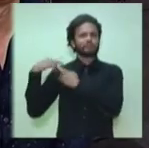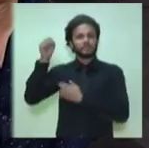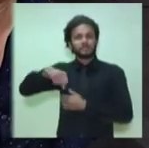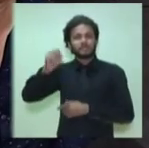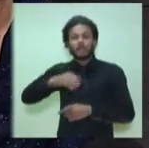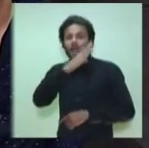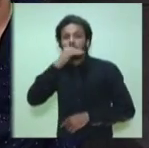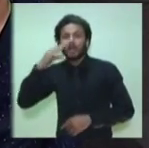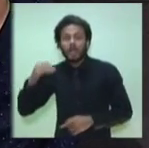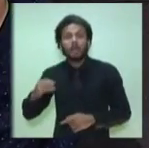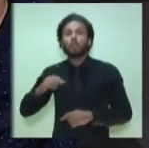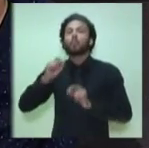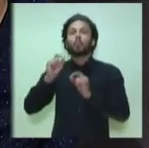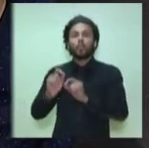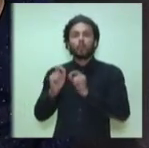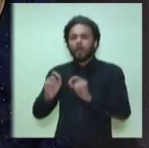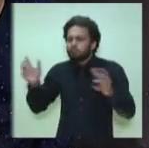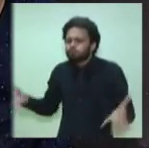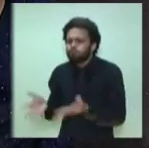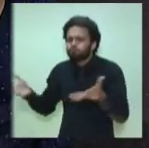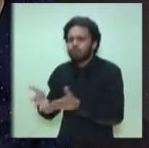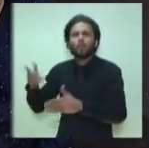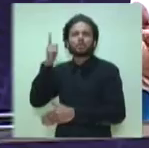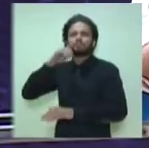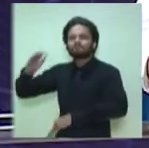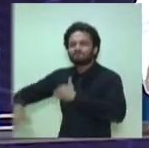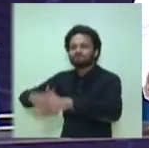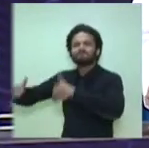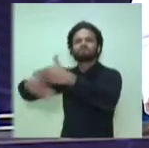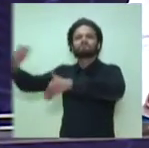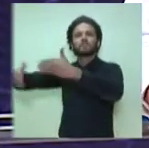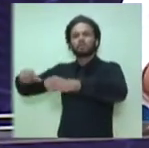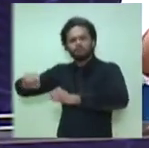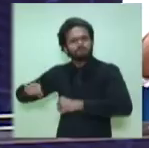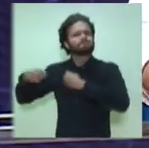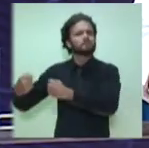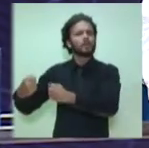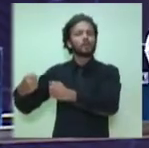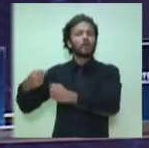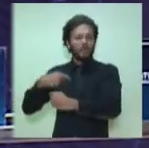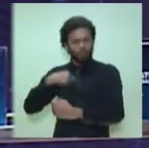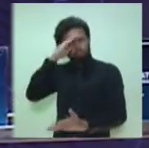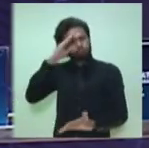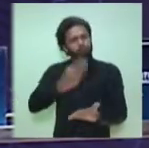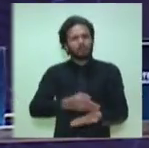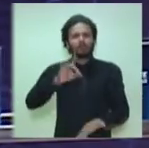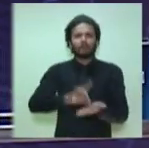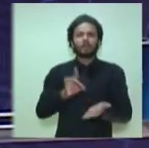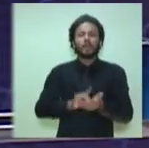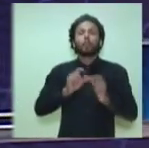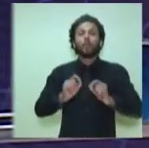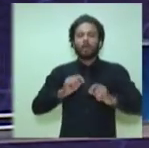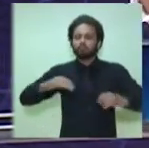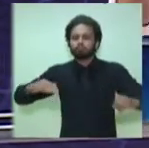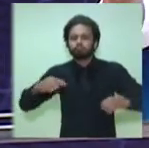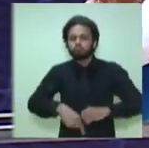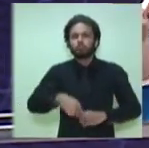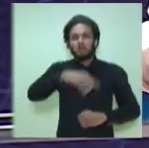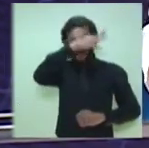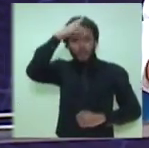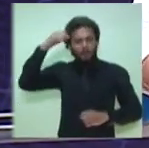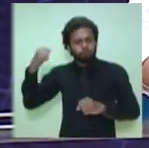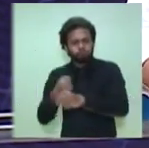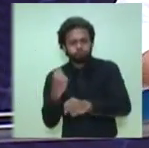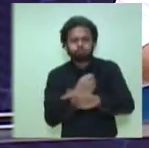elas possam ser estimuladas a desenvolver todas as suas potencialidades. Eu acredito muito nisso. Numa cidade que, do ponto de vista de